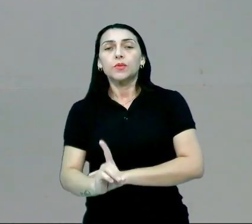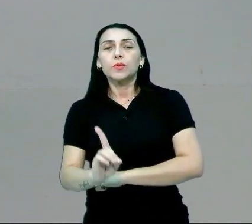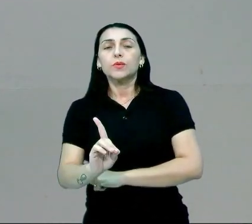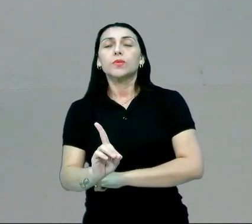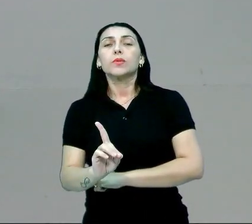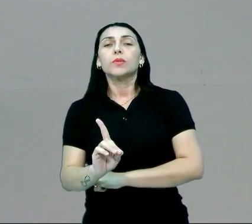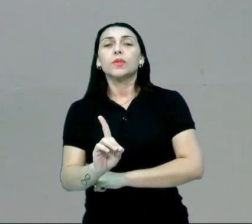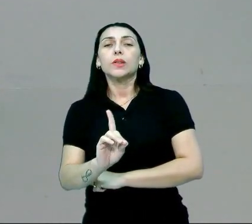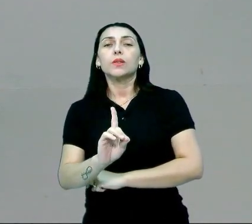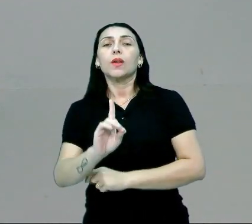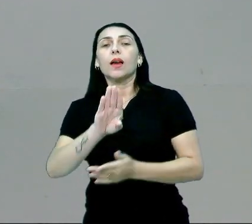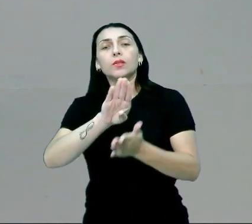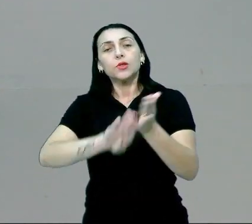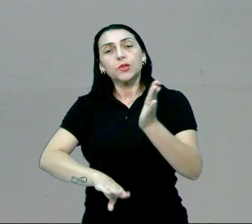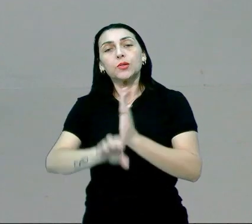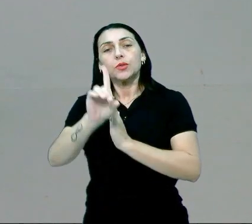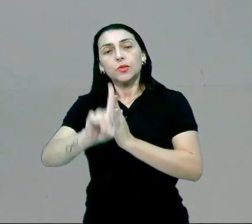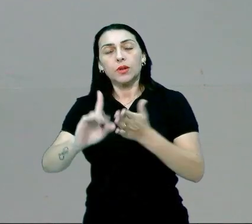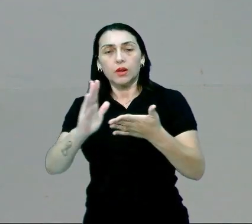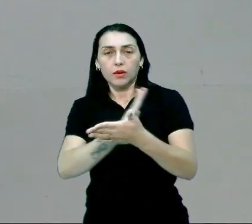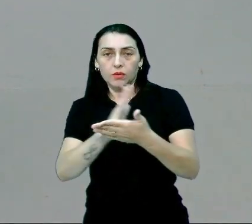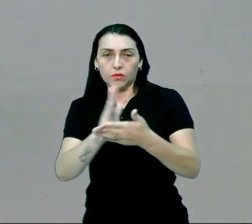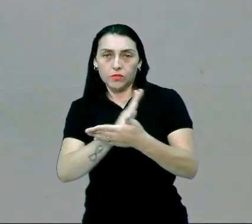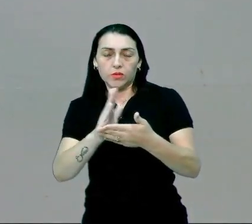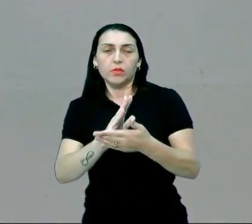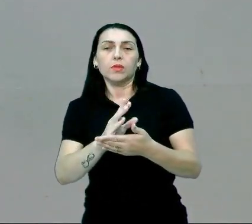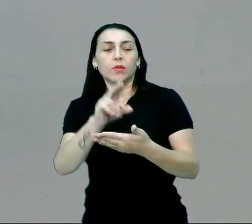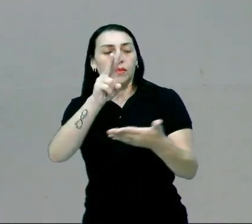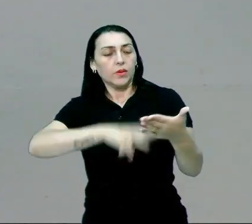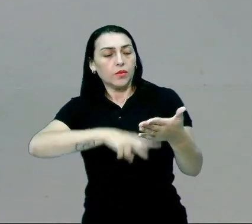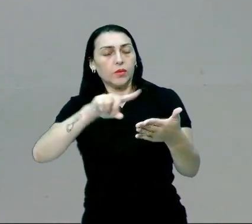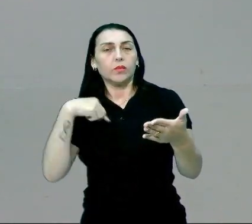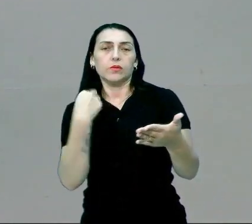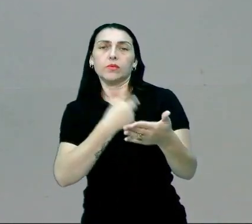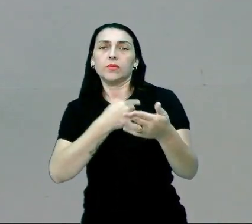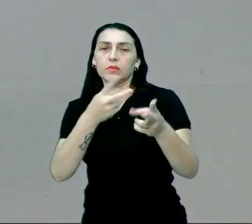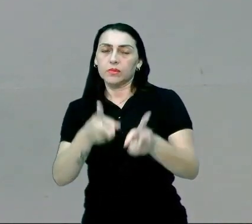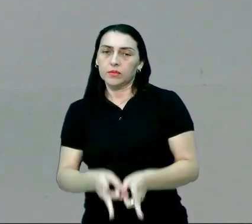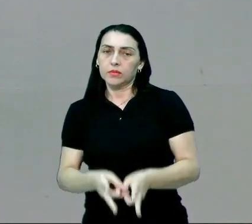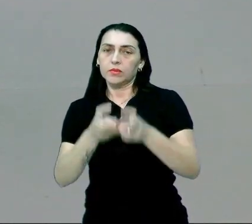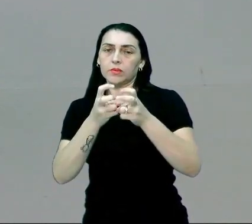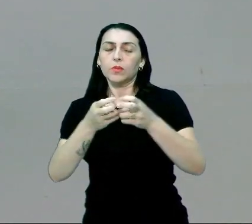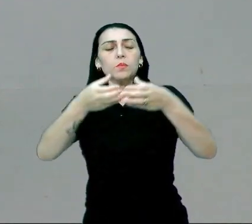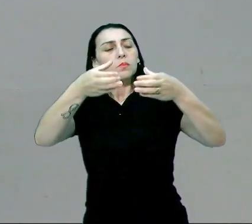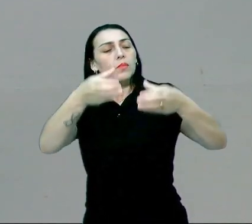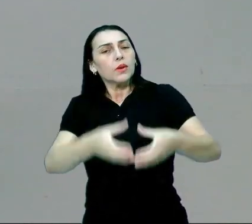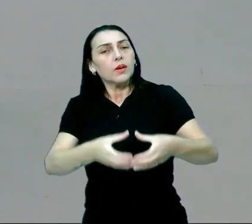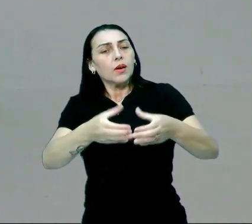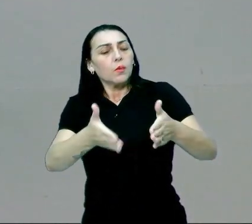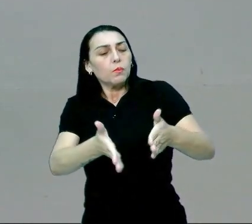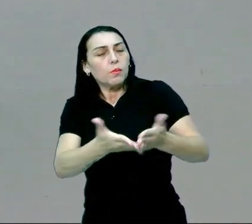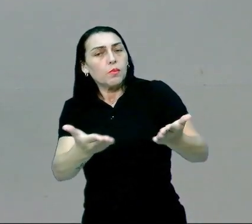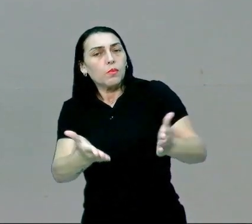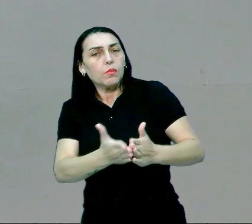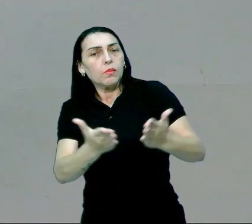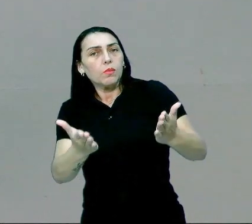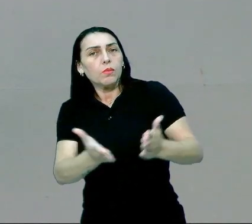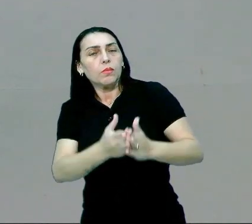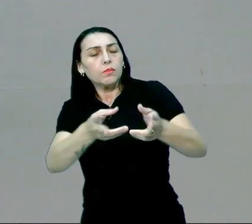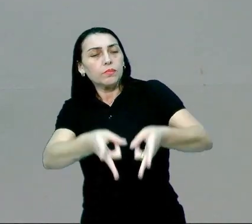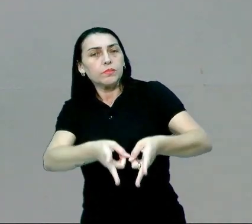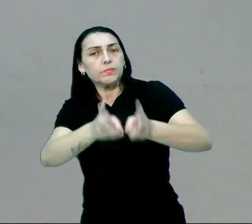essa é a verdadeira leitura, né? Quando nós percebemos um bairro periférico, quando